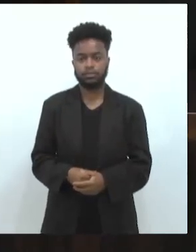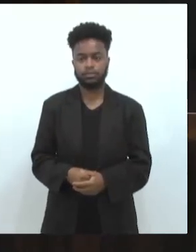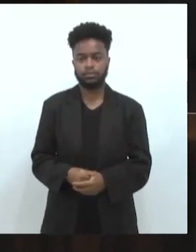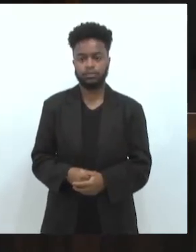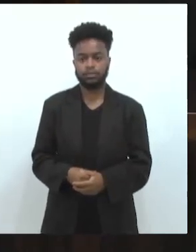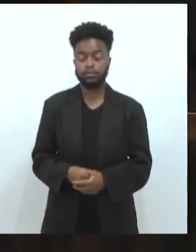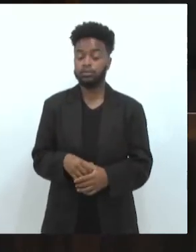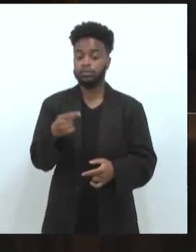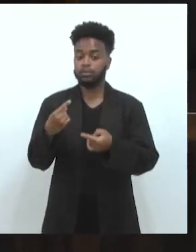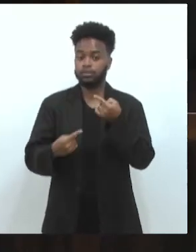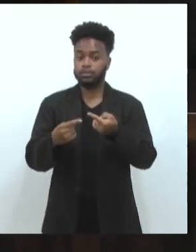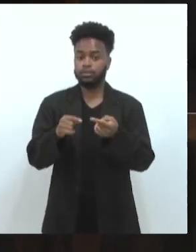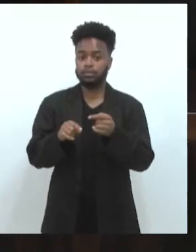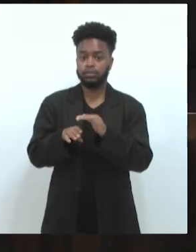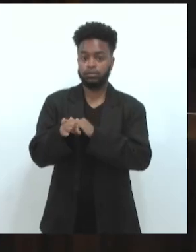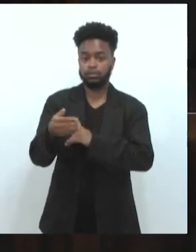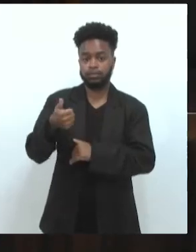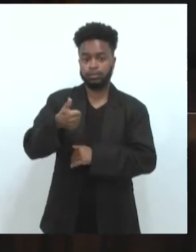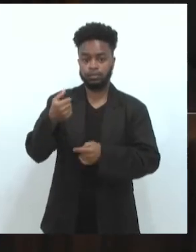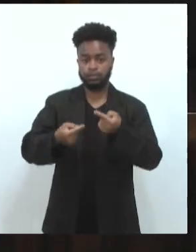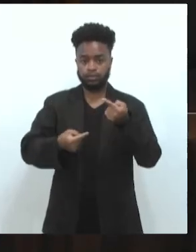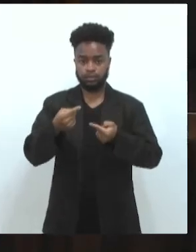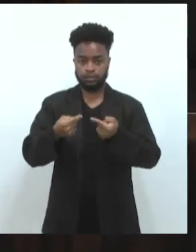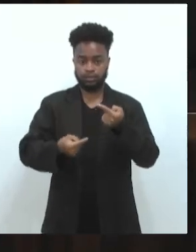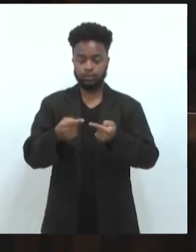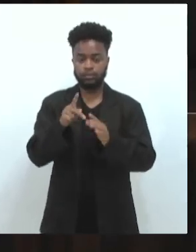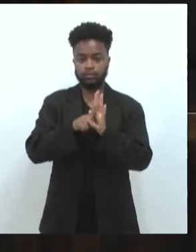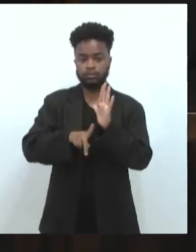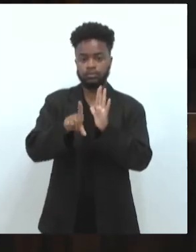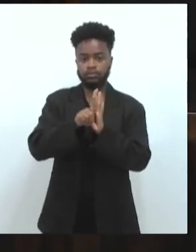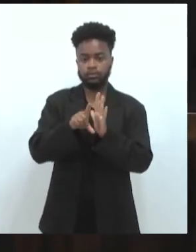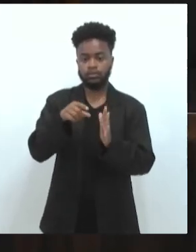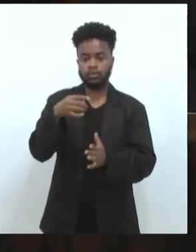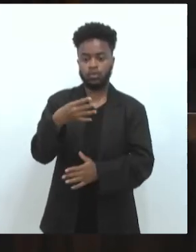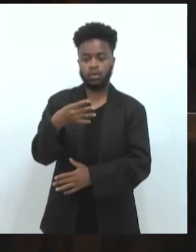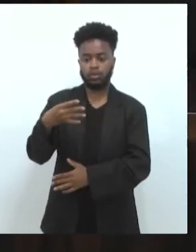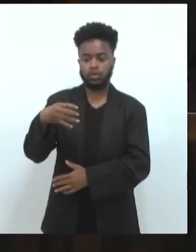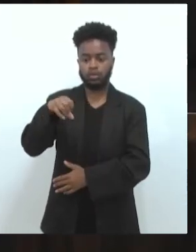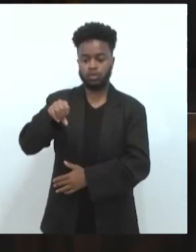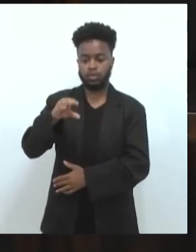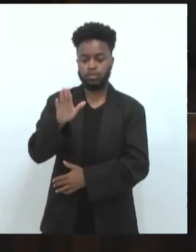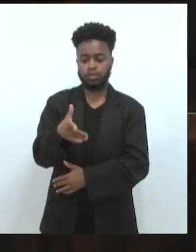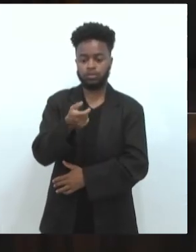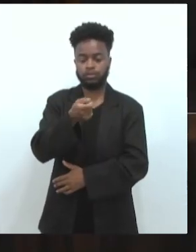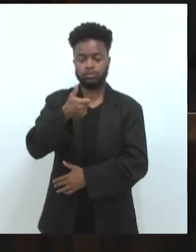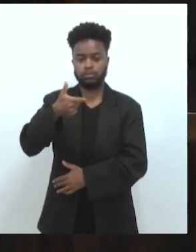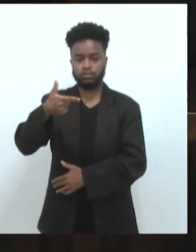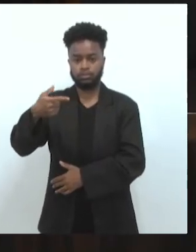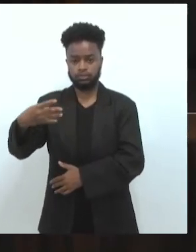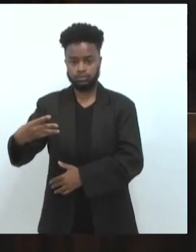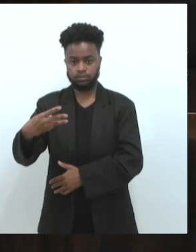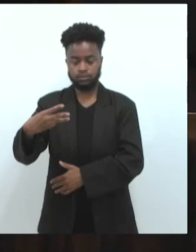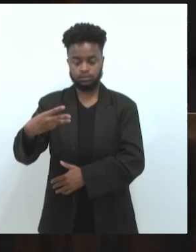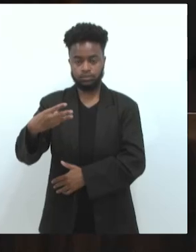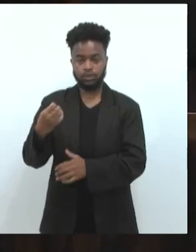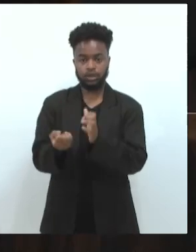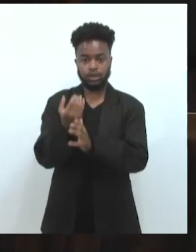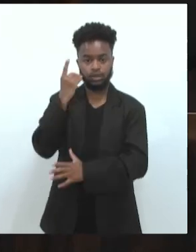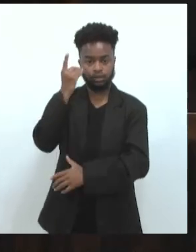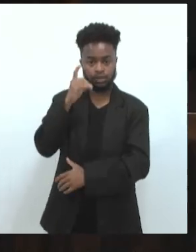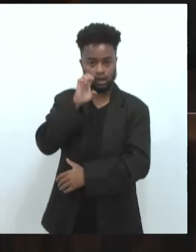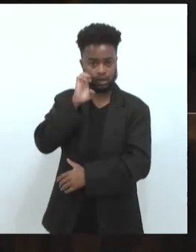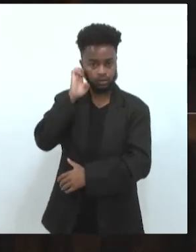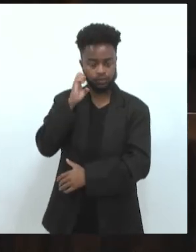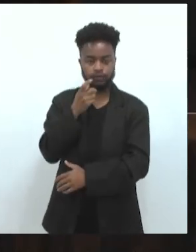Em tramitação ordinária, em primeira discussão, projeto de lei número 449 de 23, de autoria da deputada Élica Takimoto,